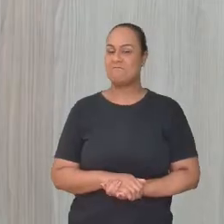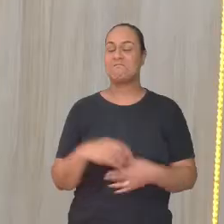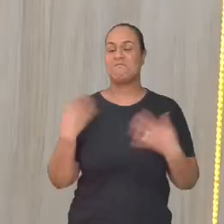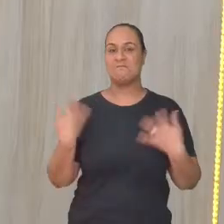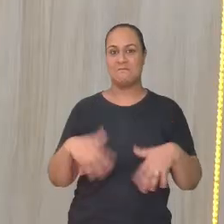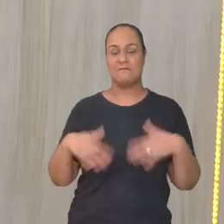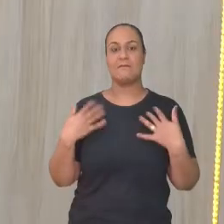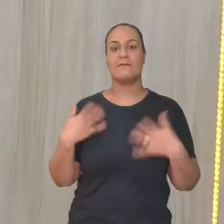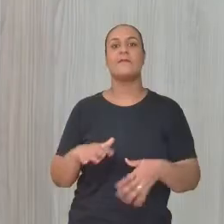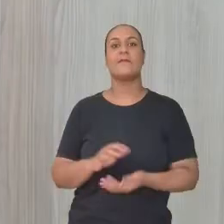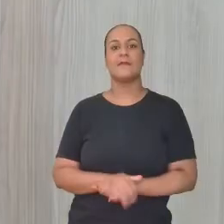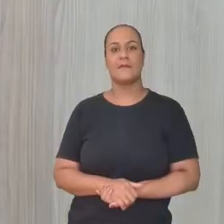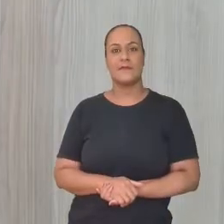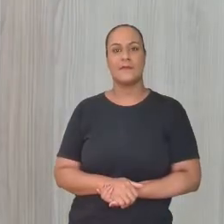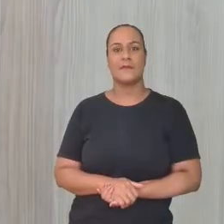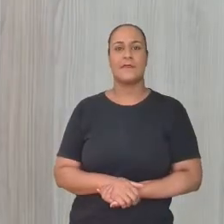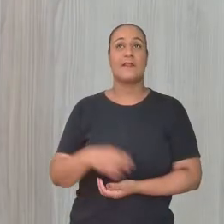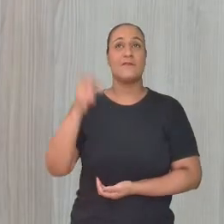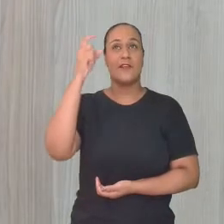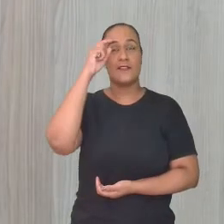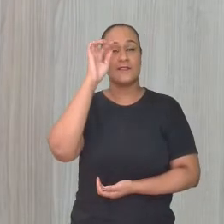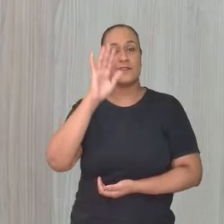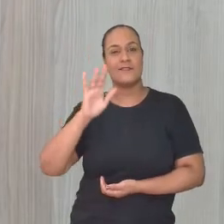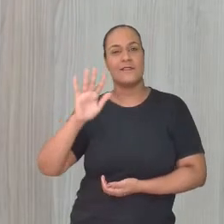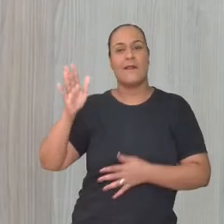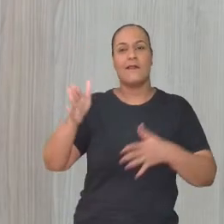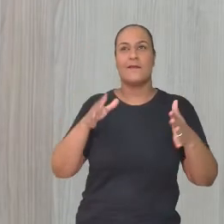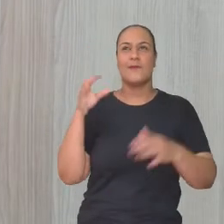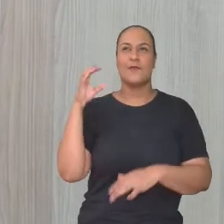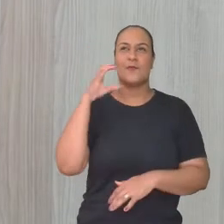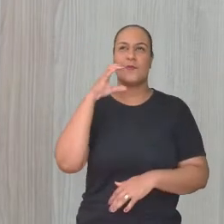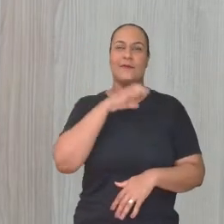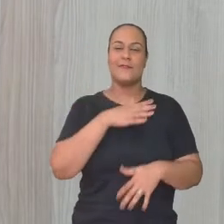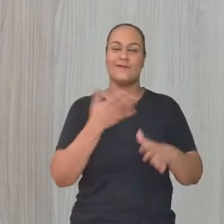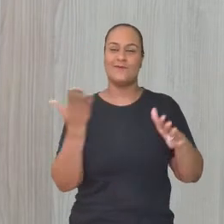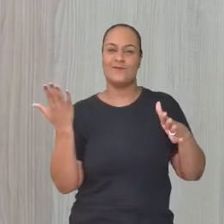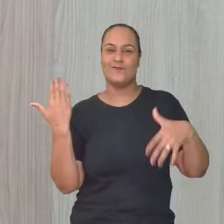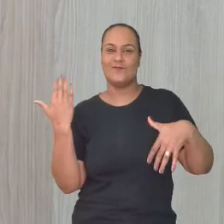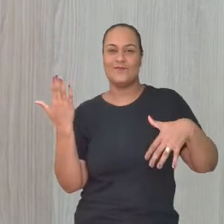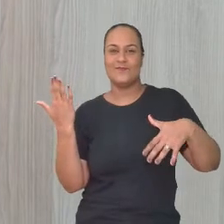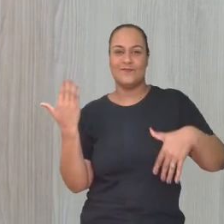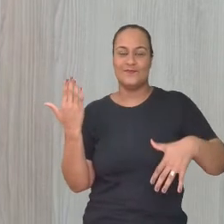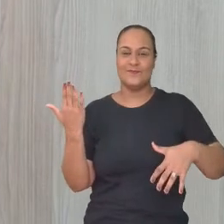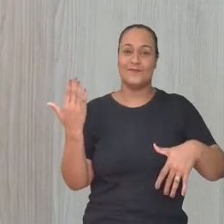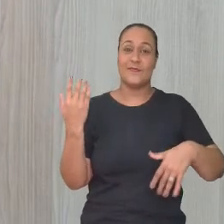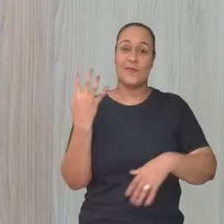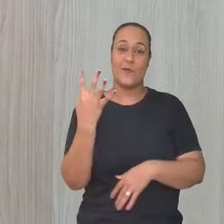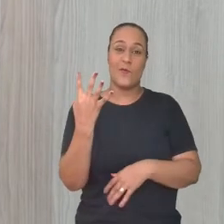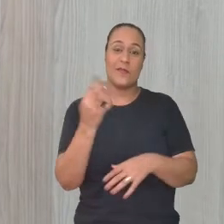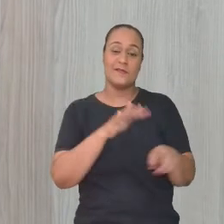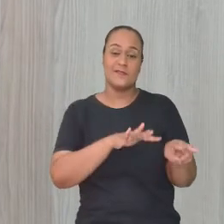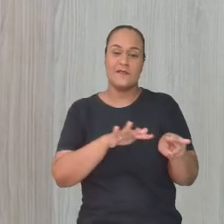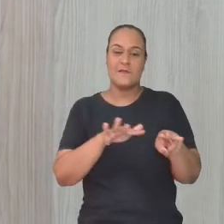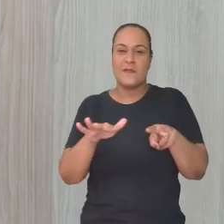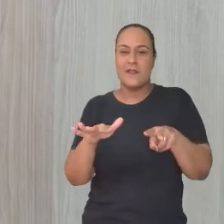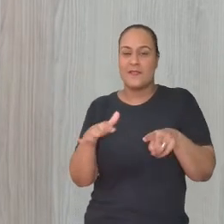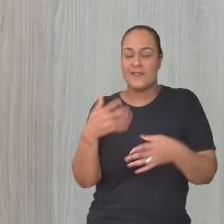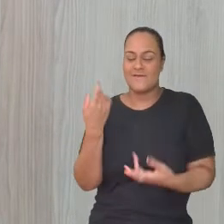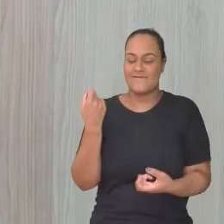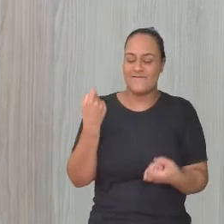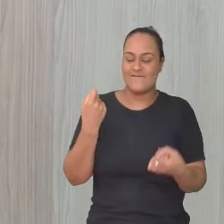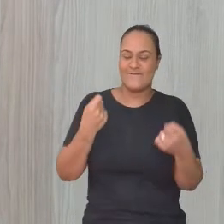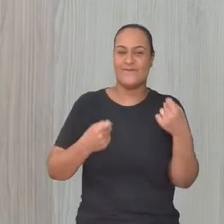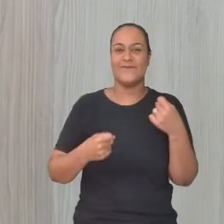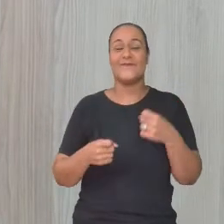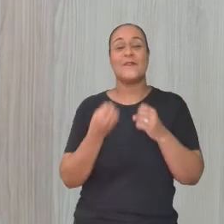sim. Foi num sonho de verão, numa praia, 4 semanas de amor.